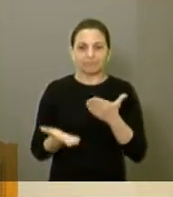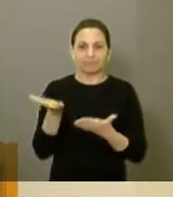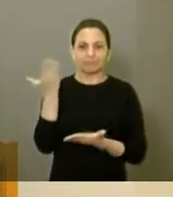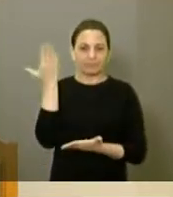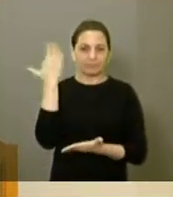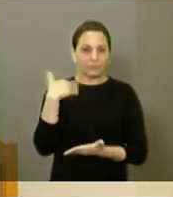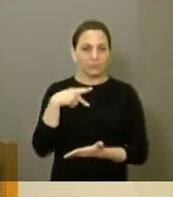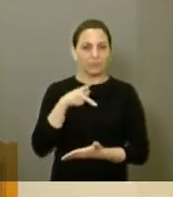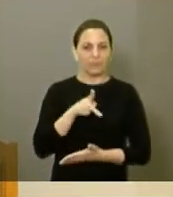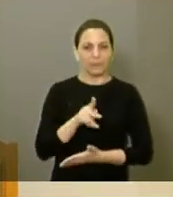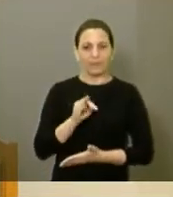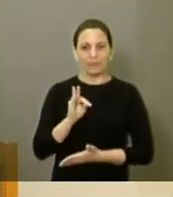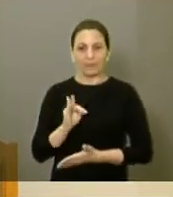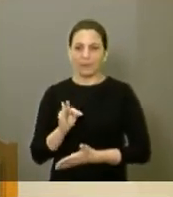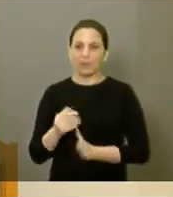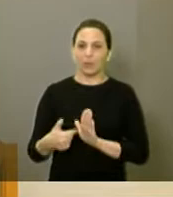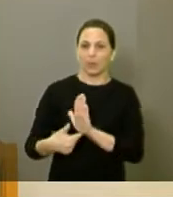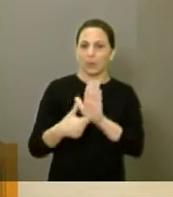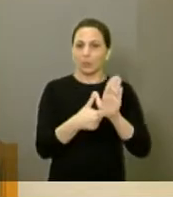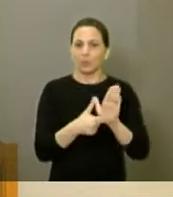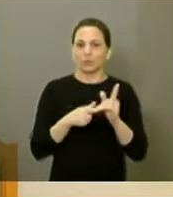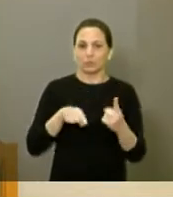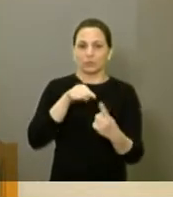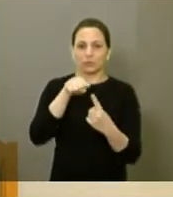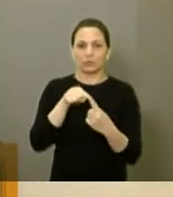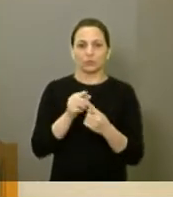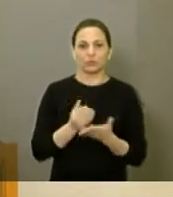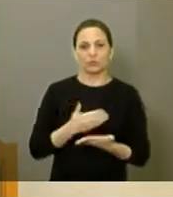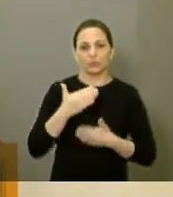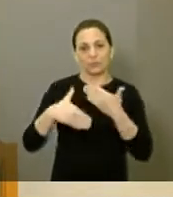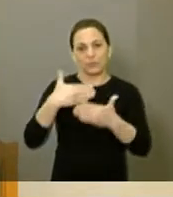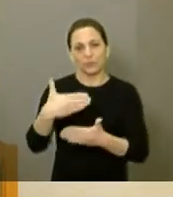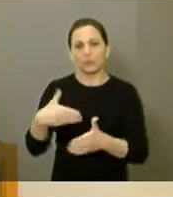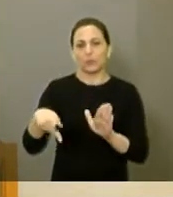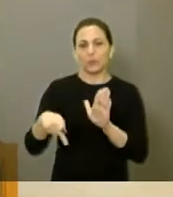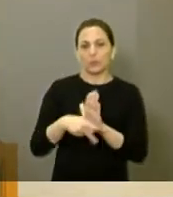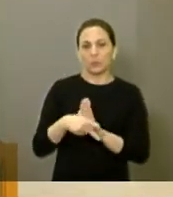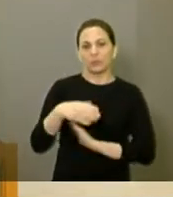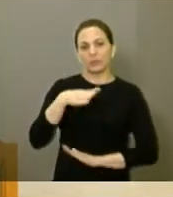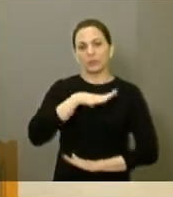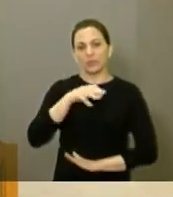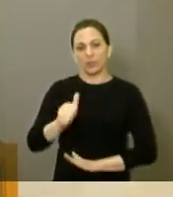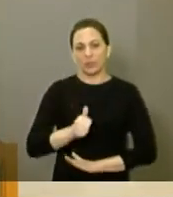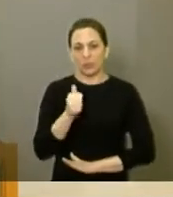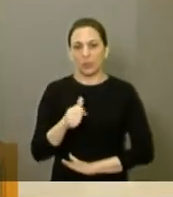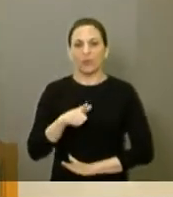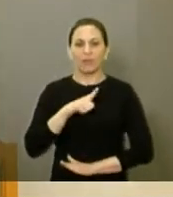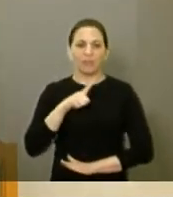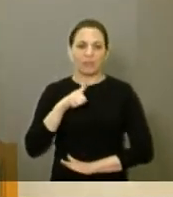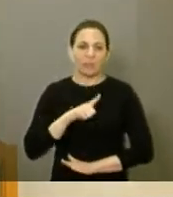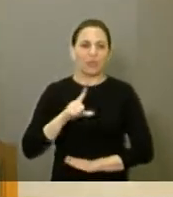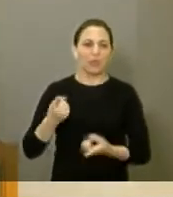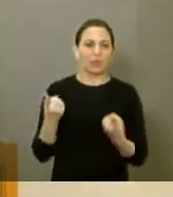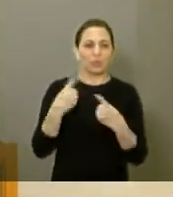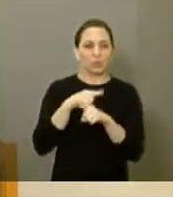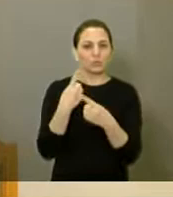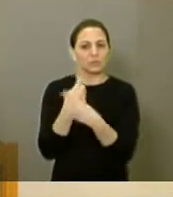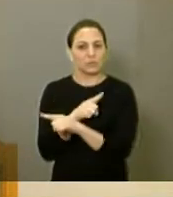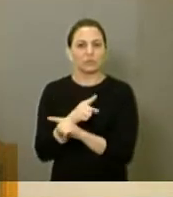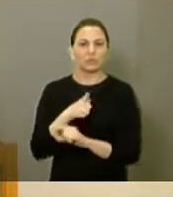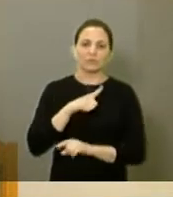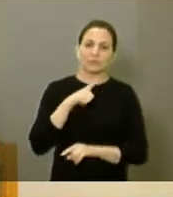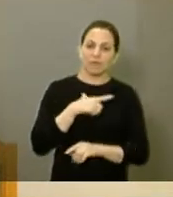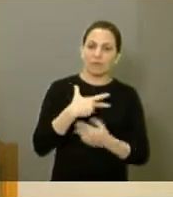acho que o pt leva lições que vão contribuir para o seu amadurecimento na medida em que a gente carrega muita contradição muito